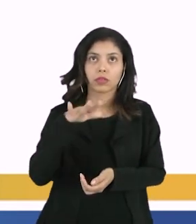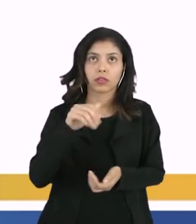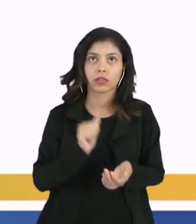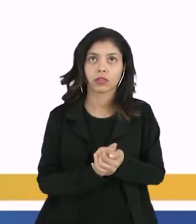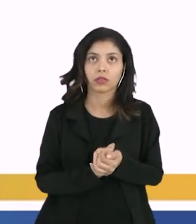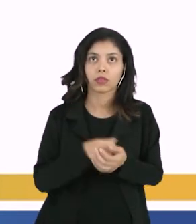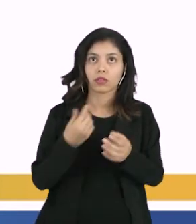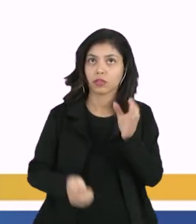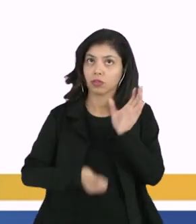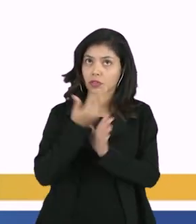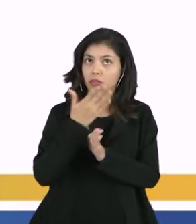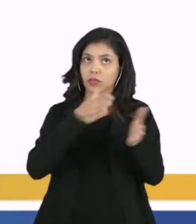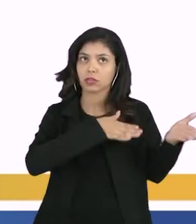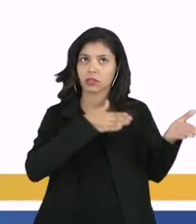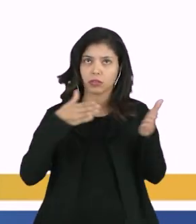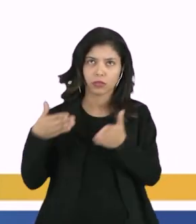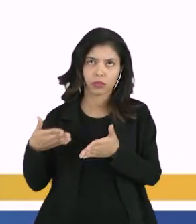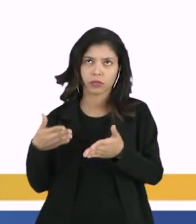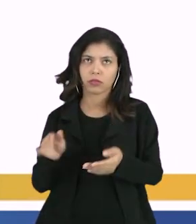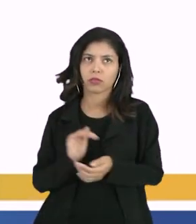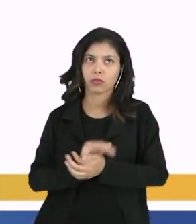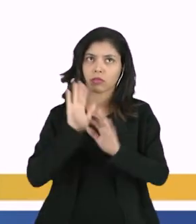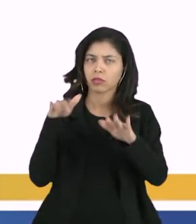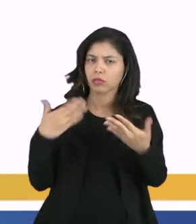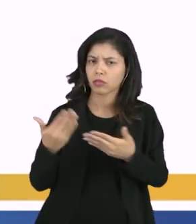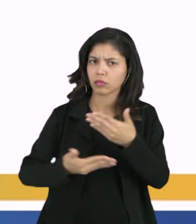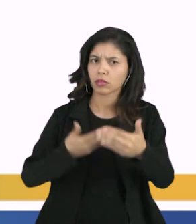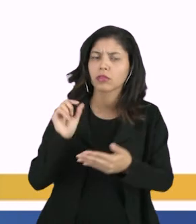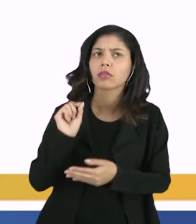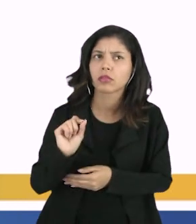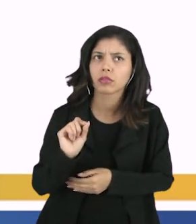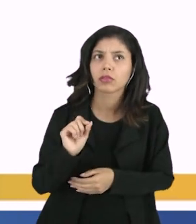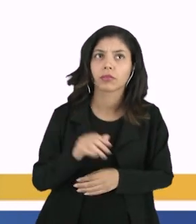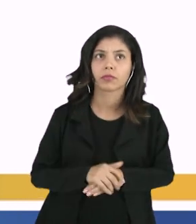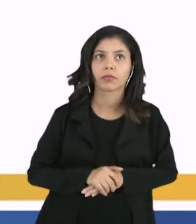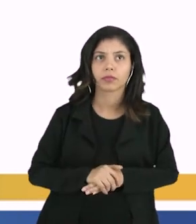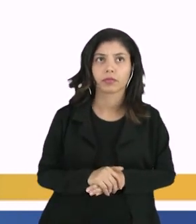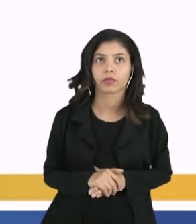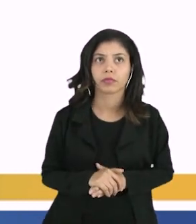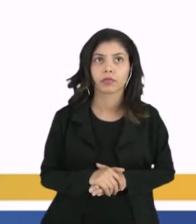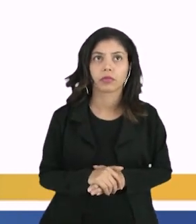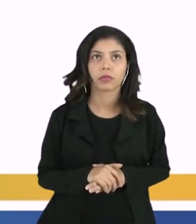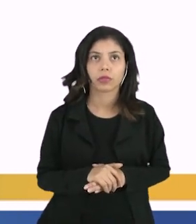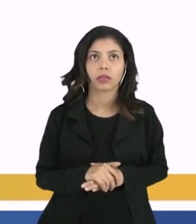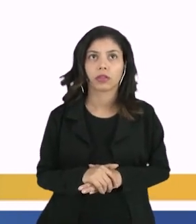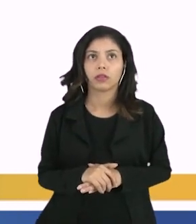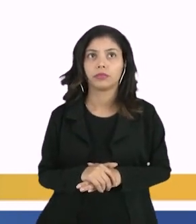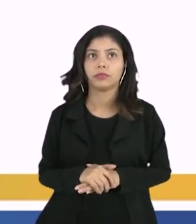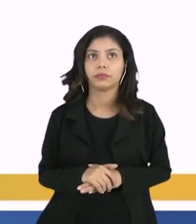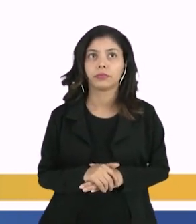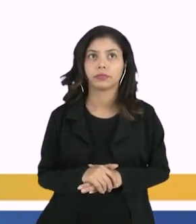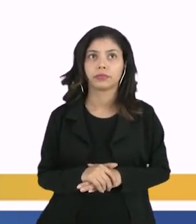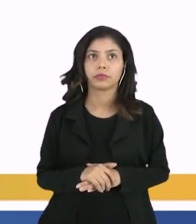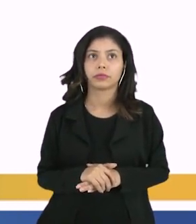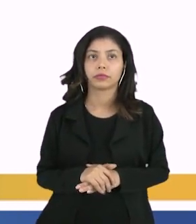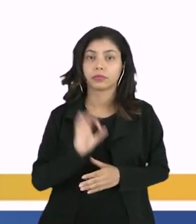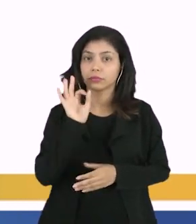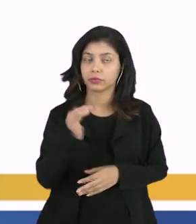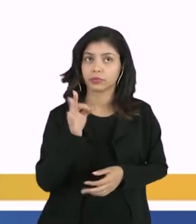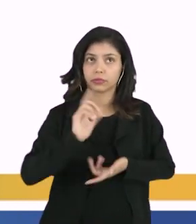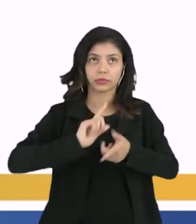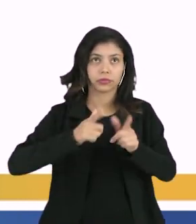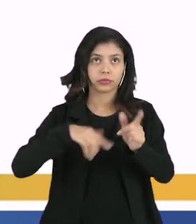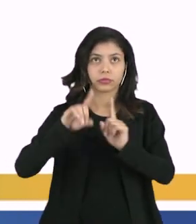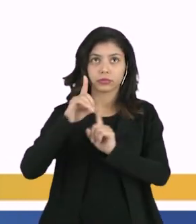e irreconhecível foram formadas respectivamente pelo processo de. A alternativa